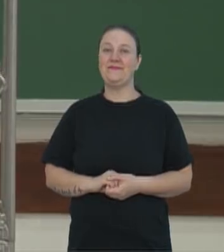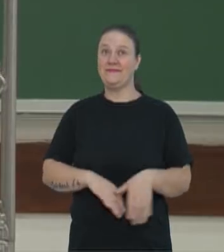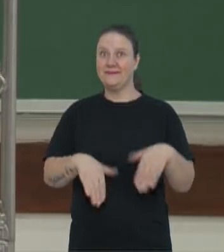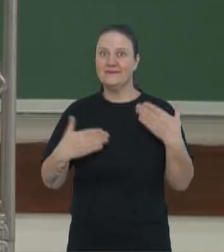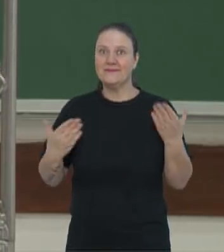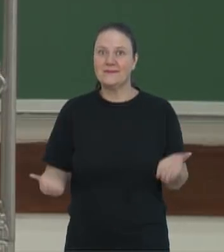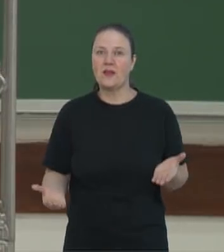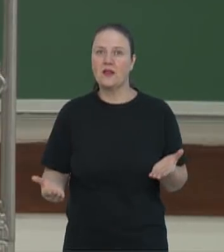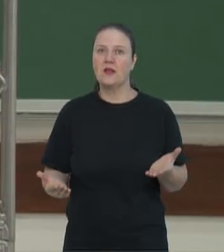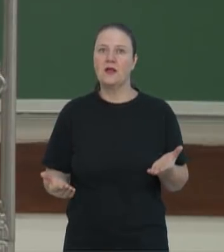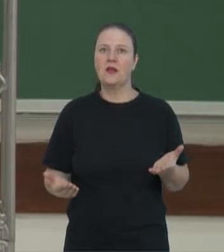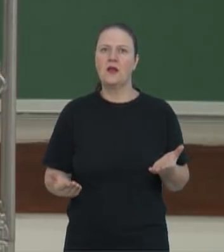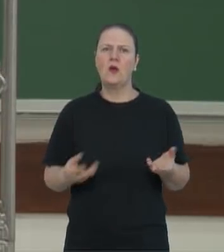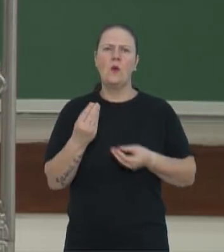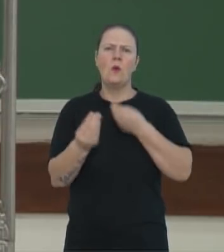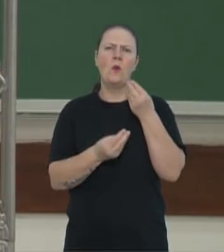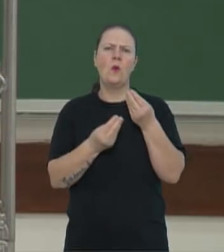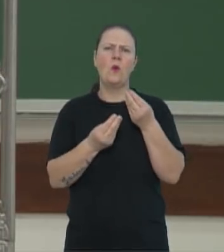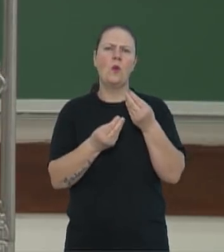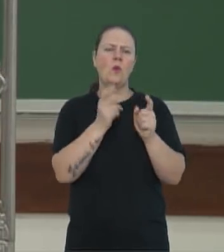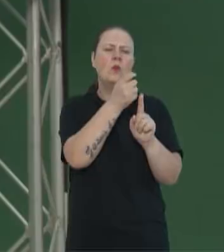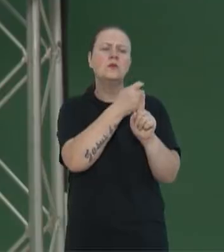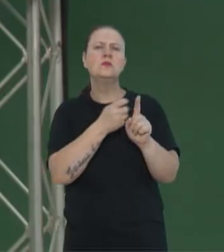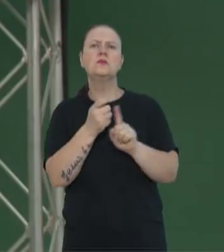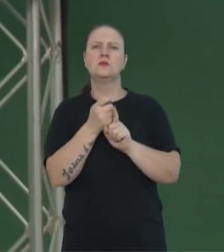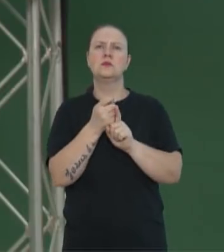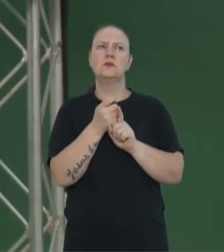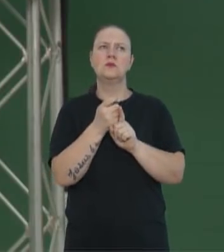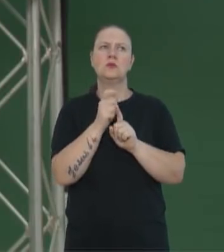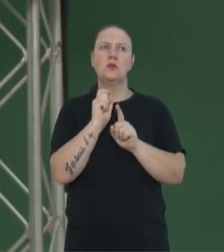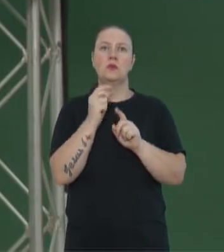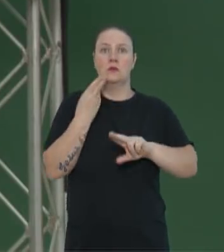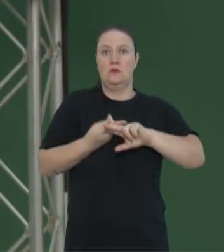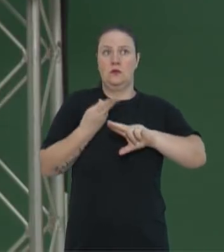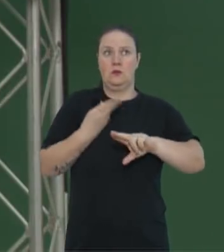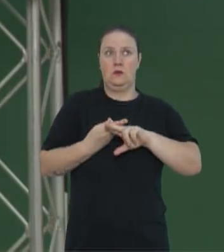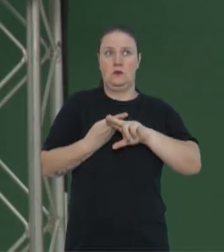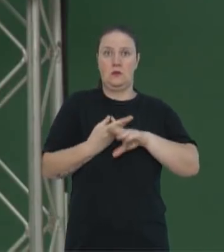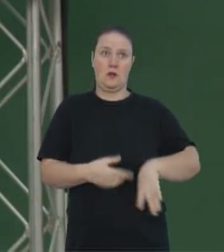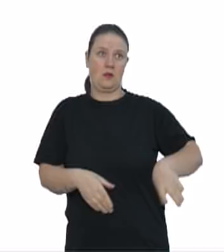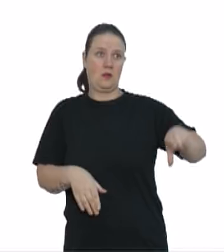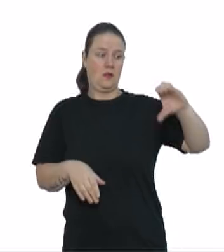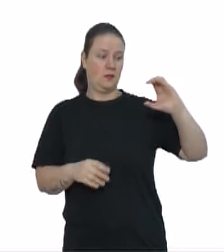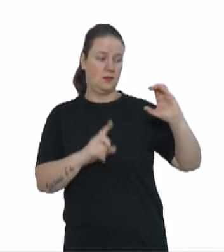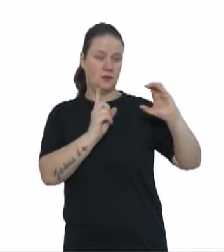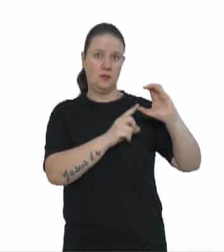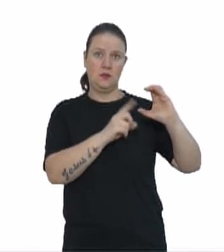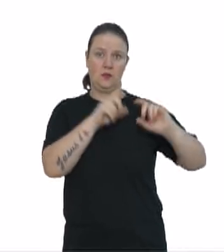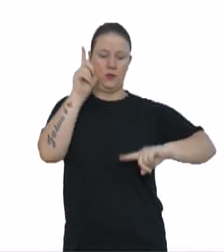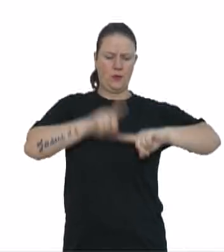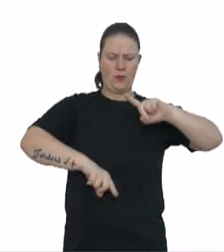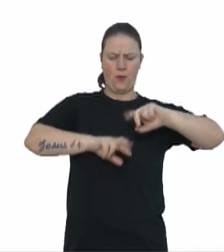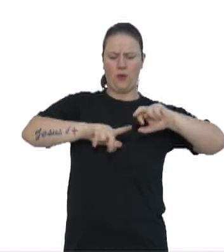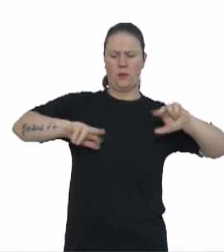Então, uma escultura baseada na colagem de elementos tridimensionais. A alternativa correta é a C, deve conter